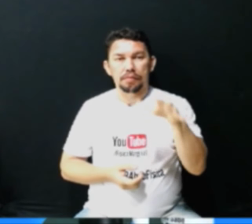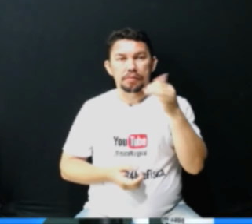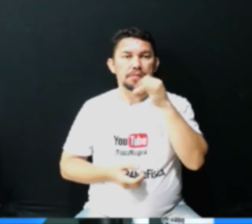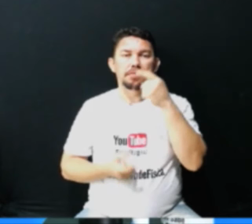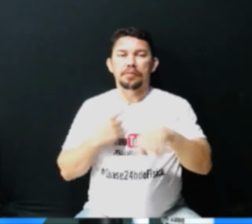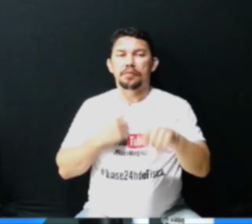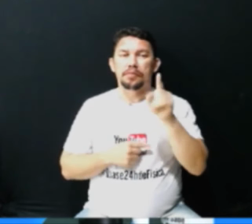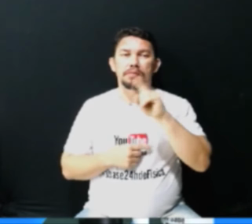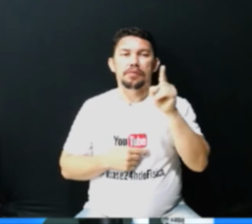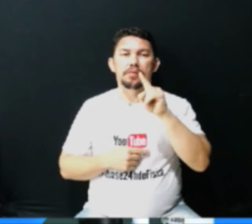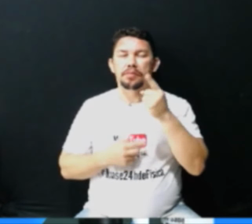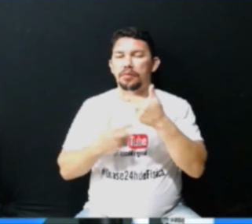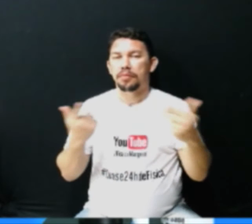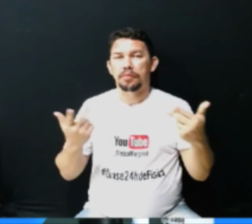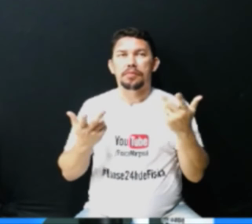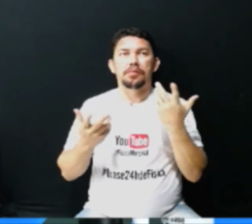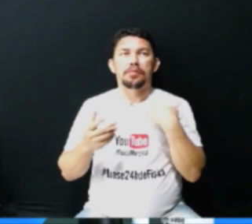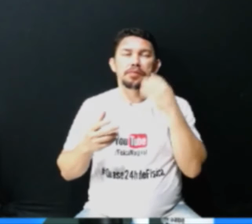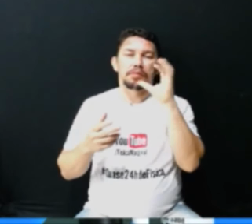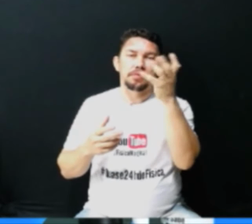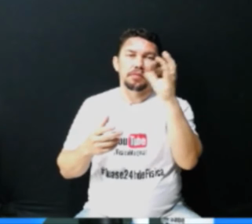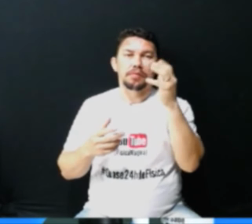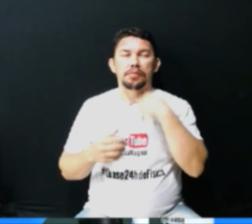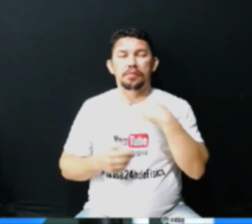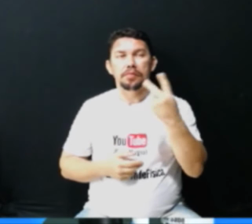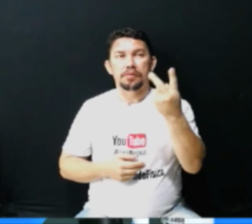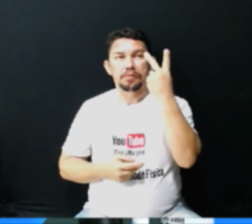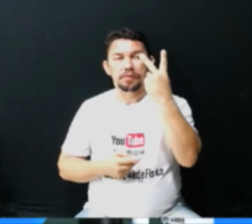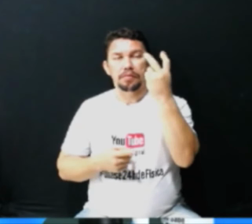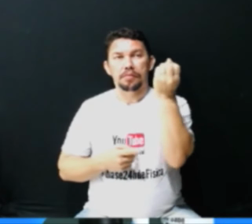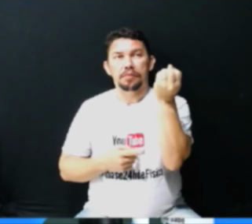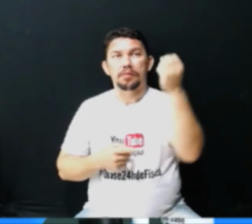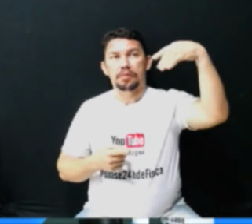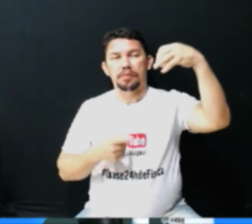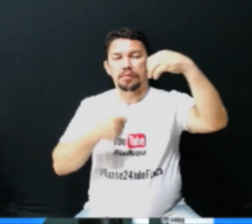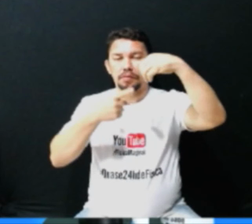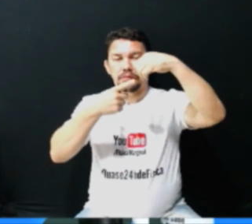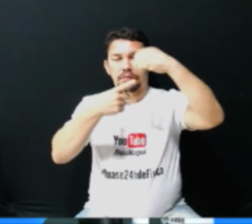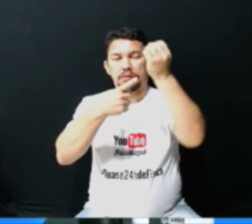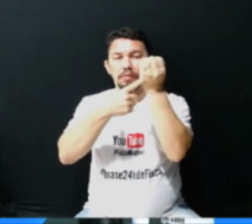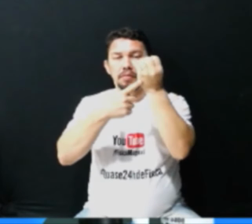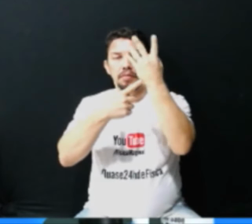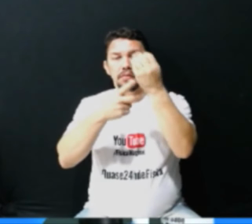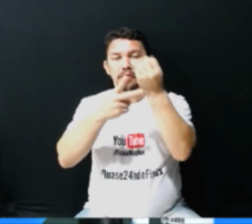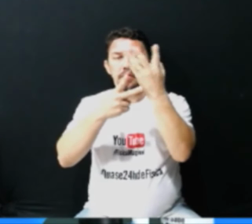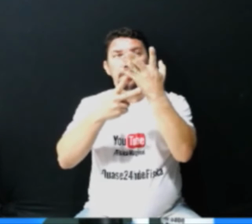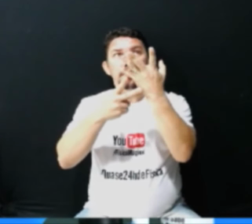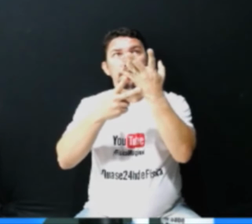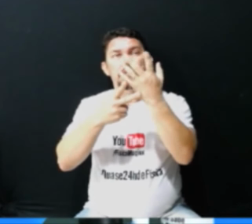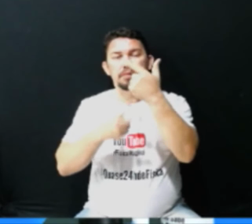para fazer qualquer tipo de ligação. Então, 2 lâmpadas. Observe então que agora a corrente dobrou, tá? Era 2,4, agora